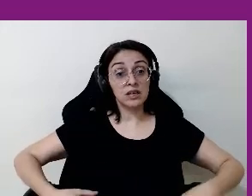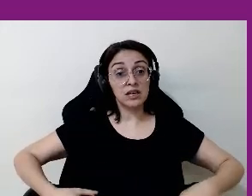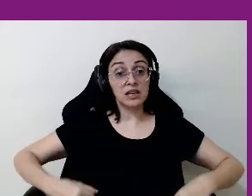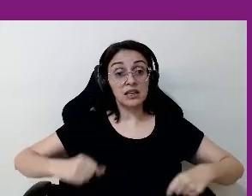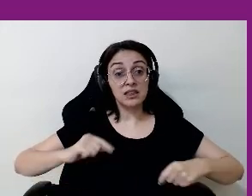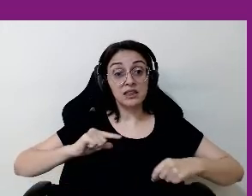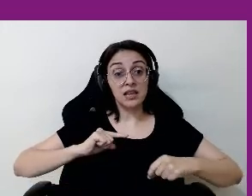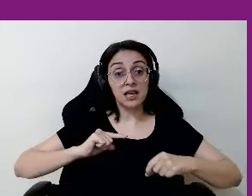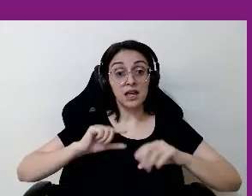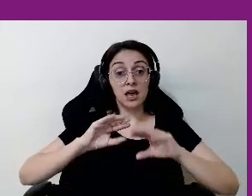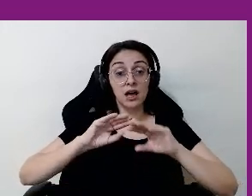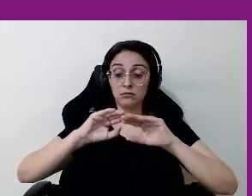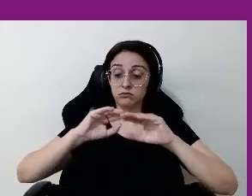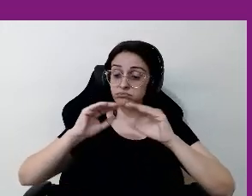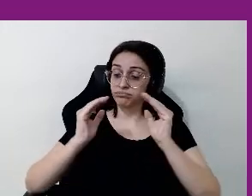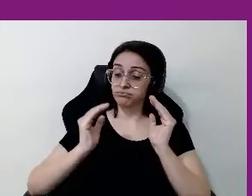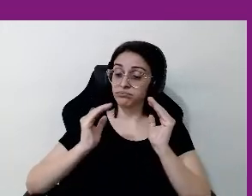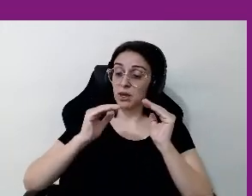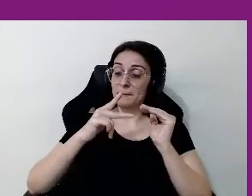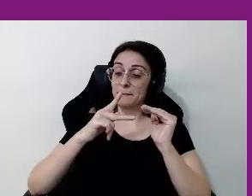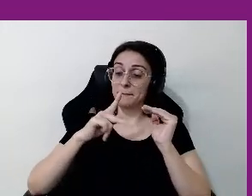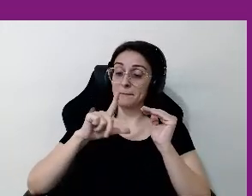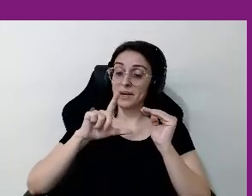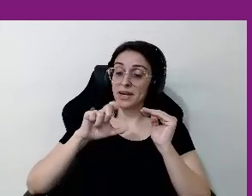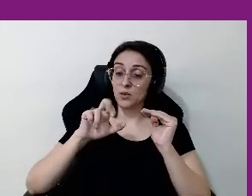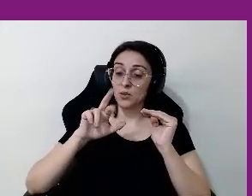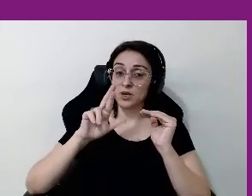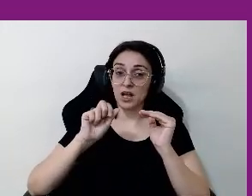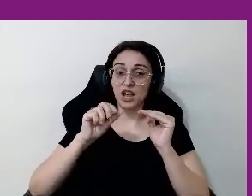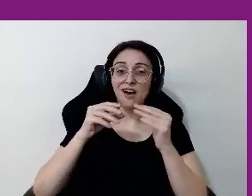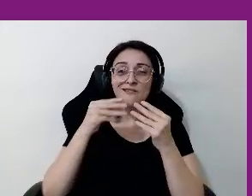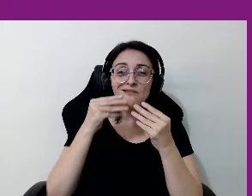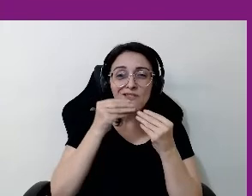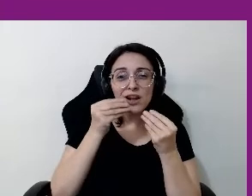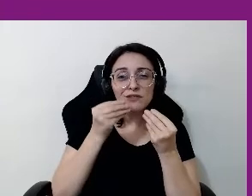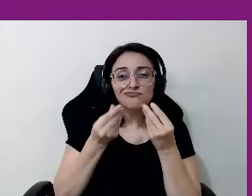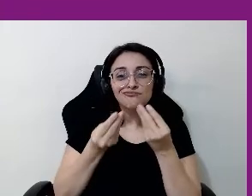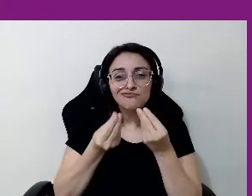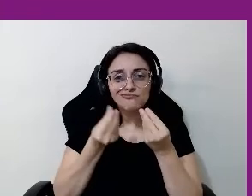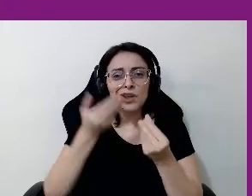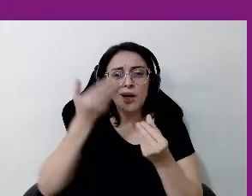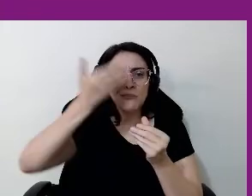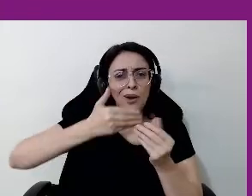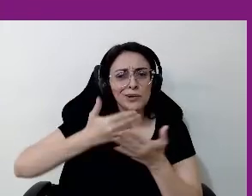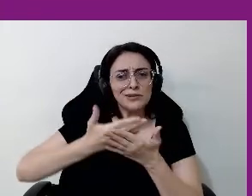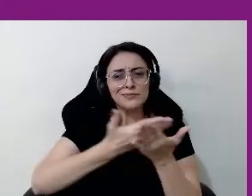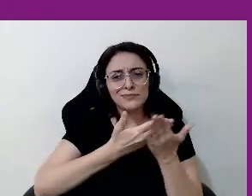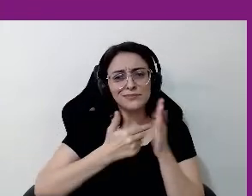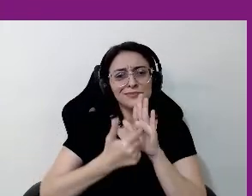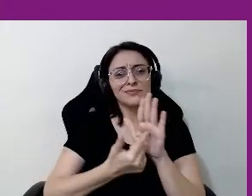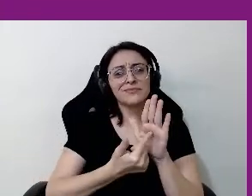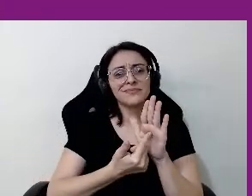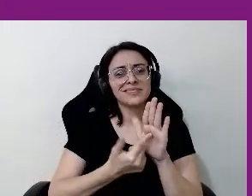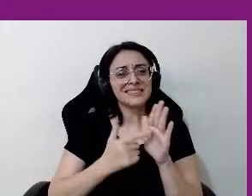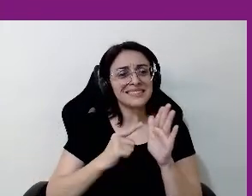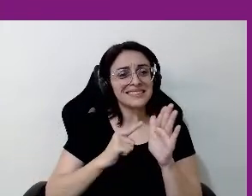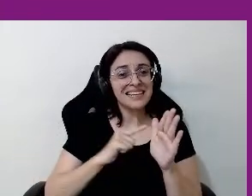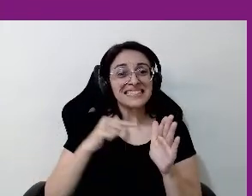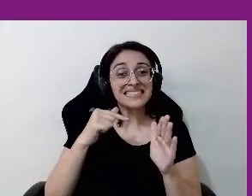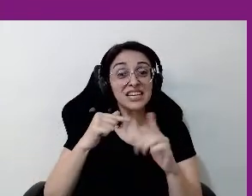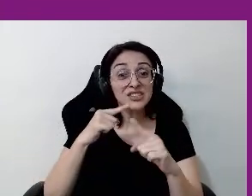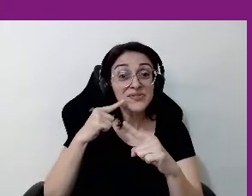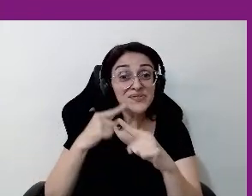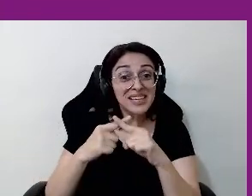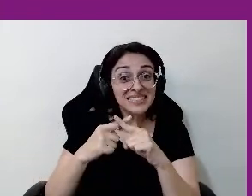né? A pleura mediastinal, ela é mais frágil, isso está comprovado em vários estudos, ela tem 7